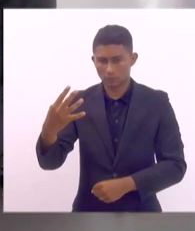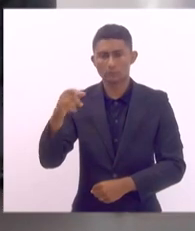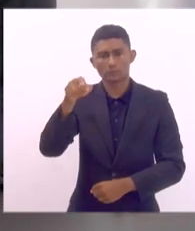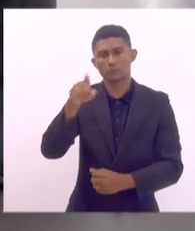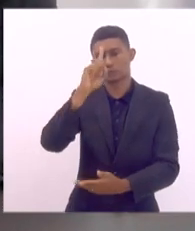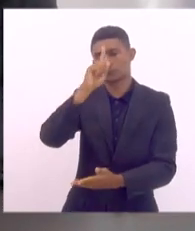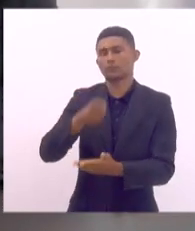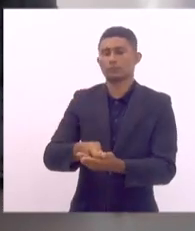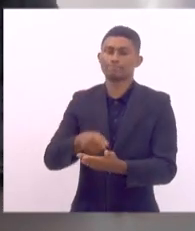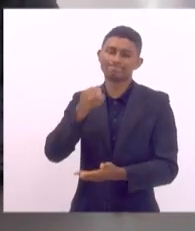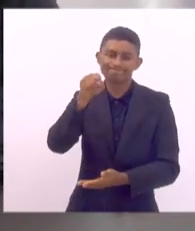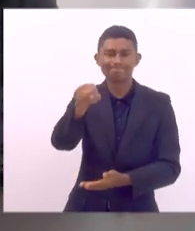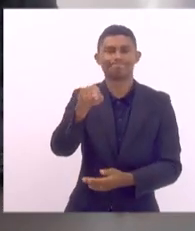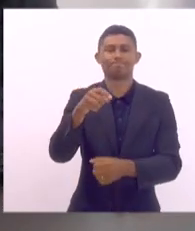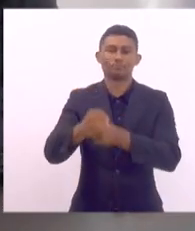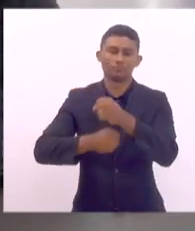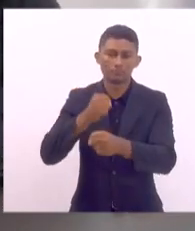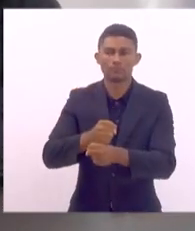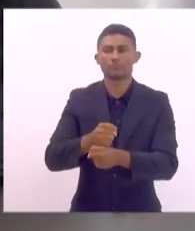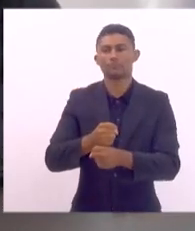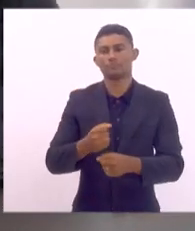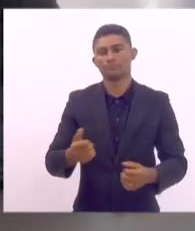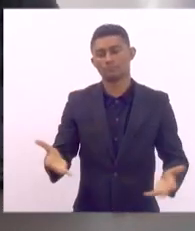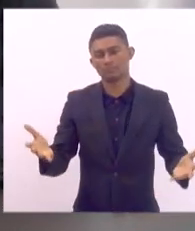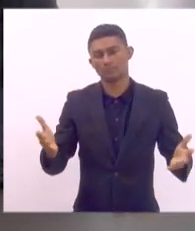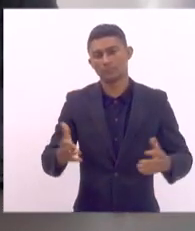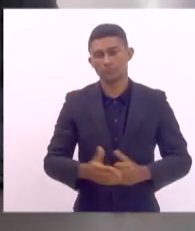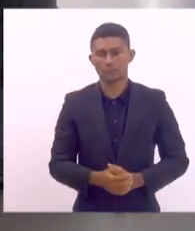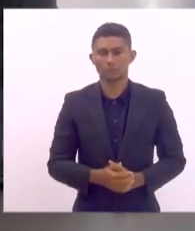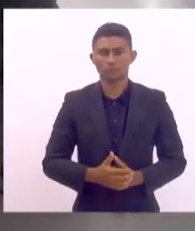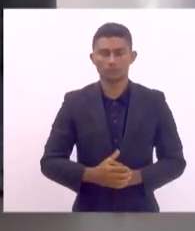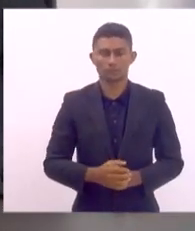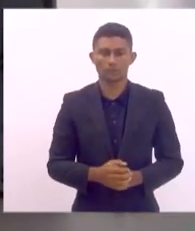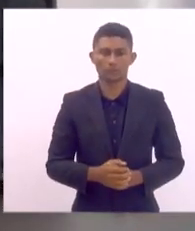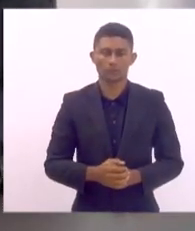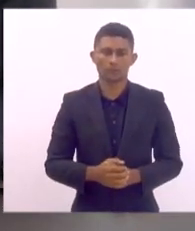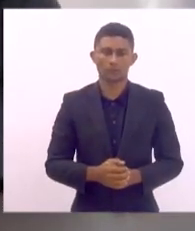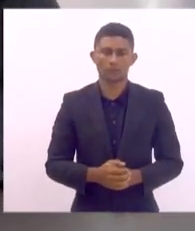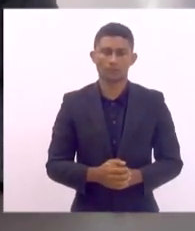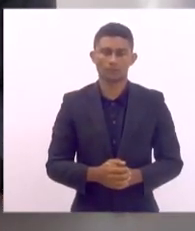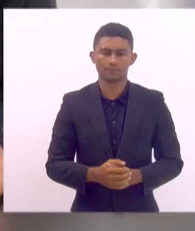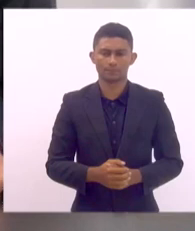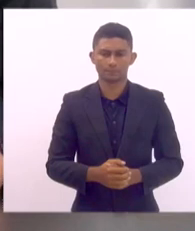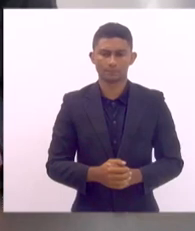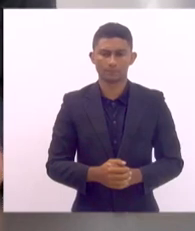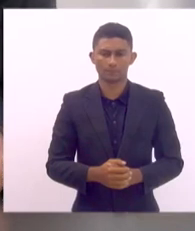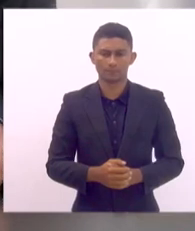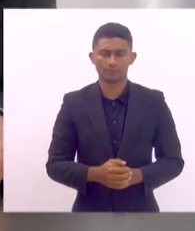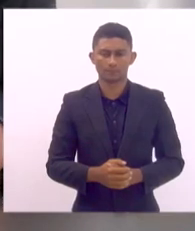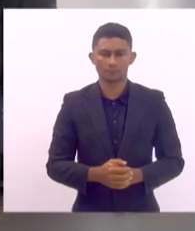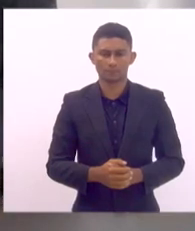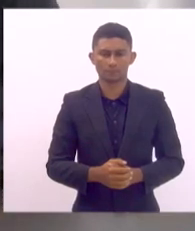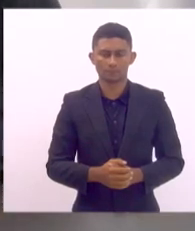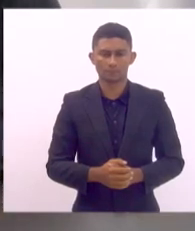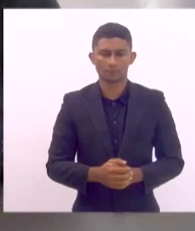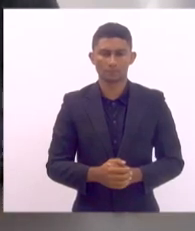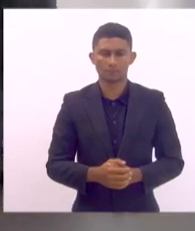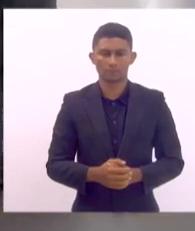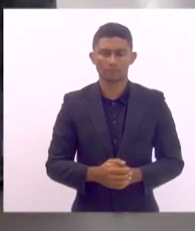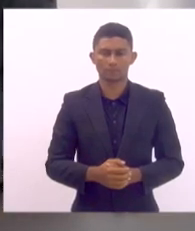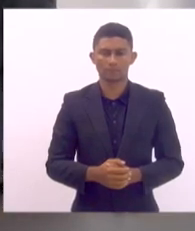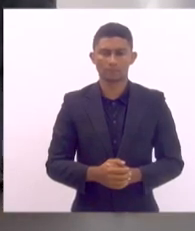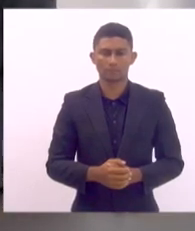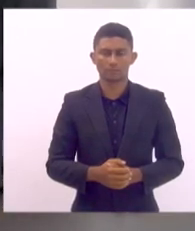princípio dito da anterioridade, sabe, o nosso gol, devia valer para isso também, porque você está mexendo dentro